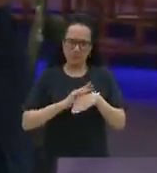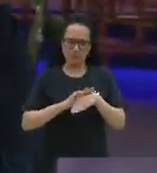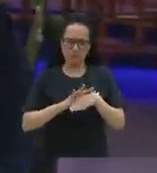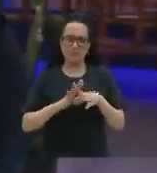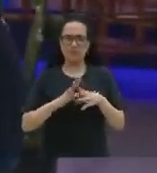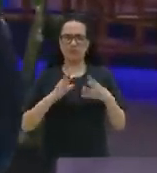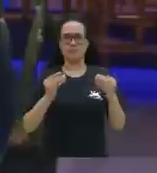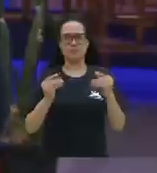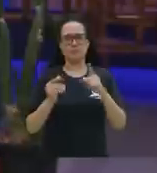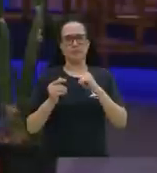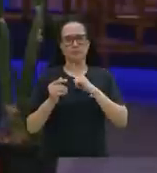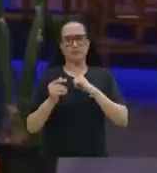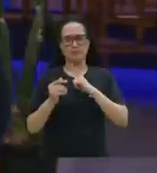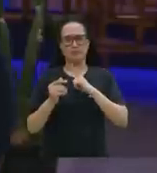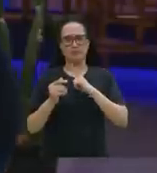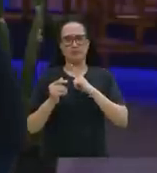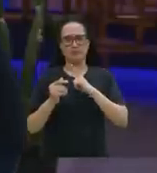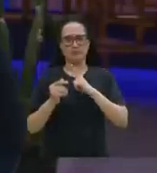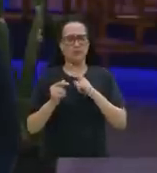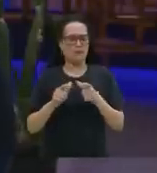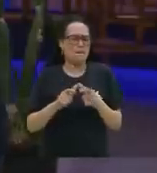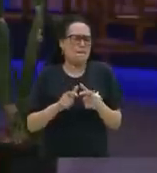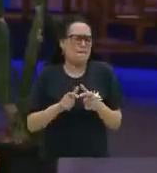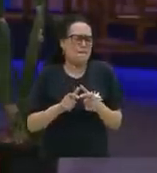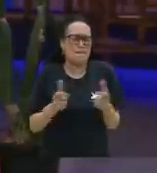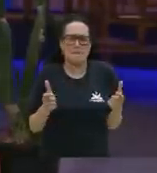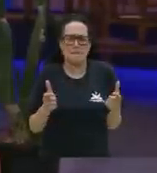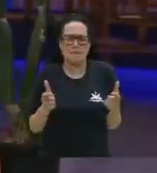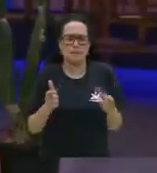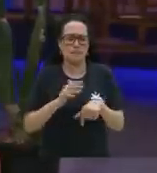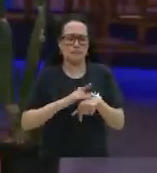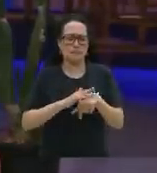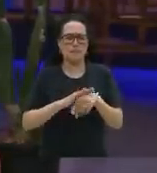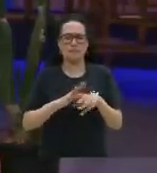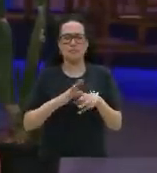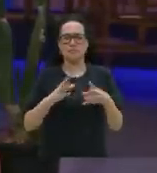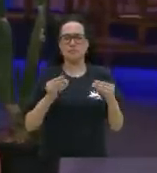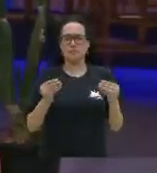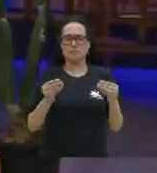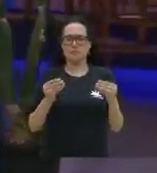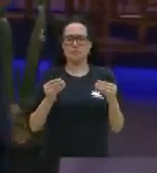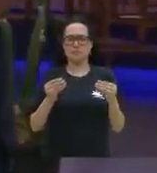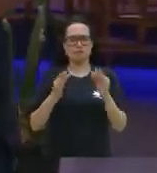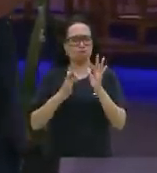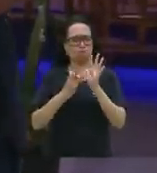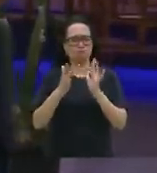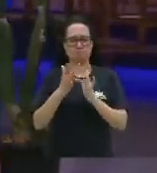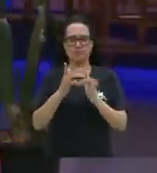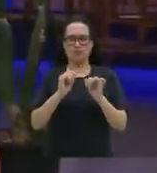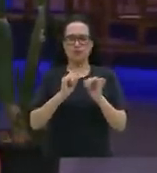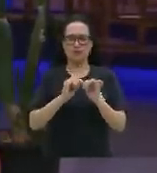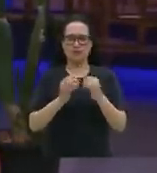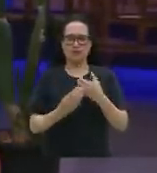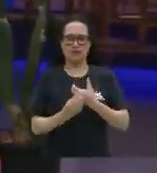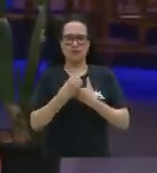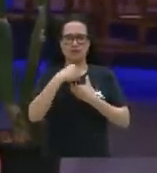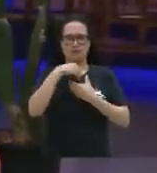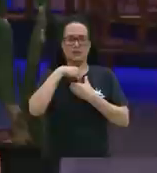E a maior parte das curas que ele faz é do lado de dentro. Quando